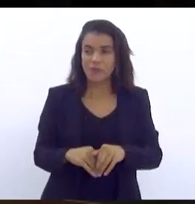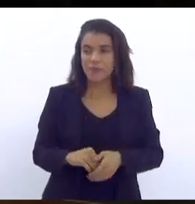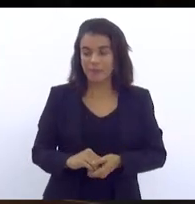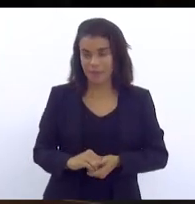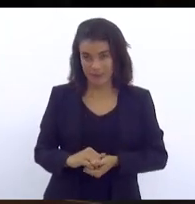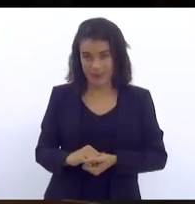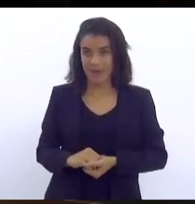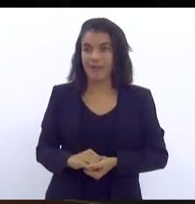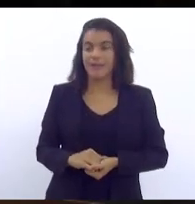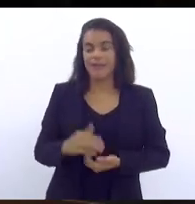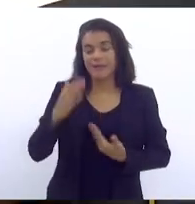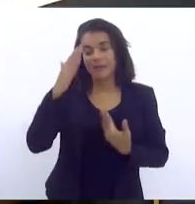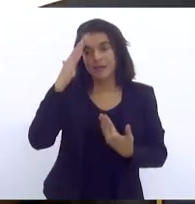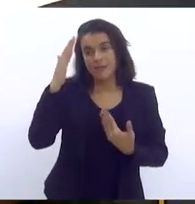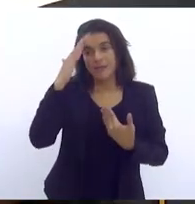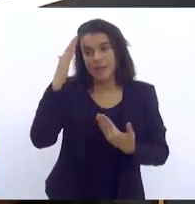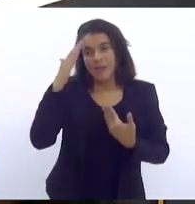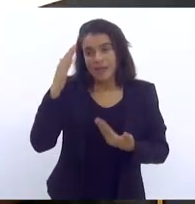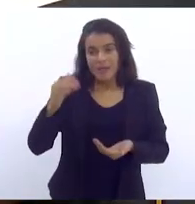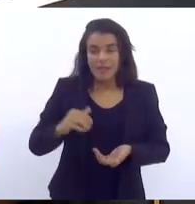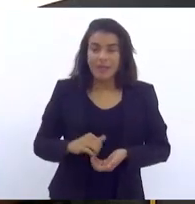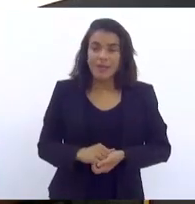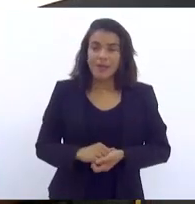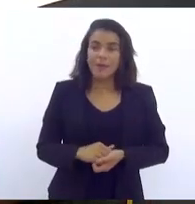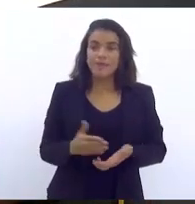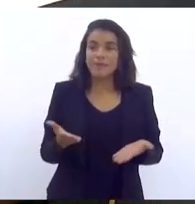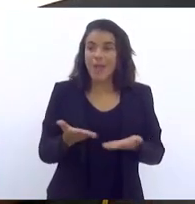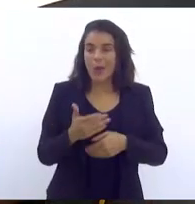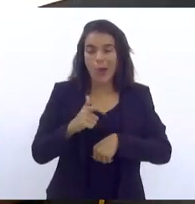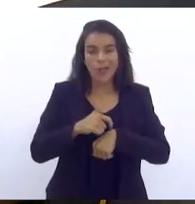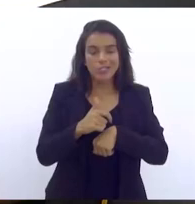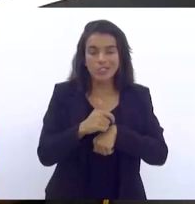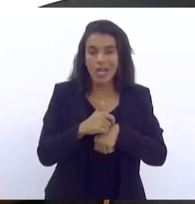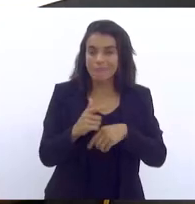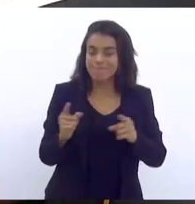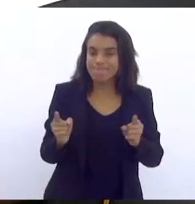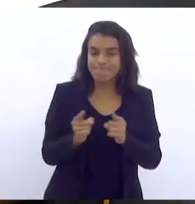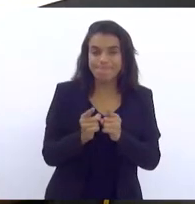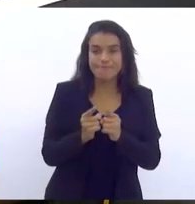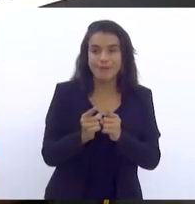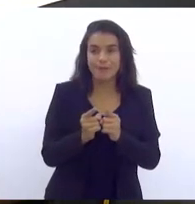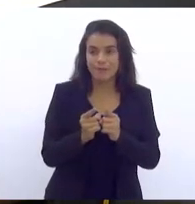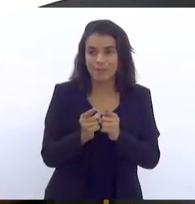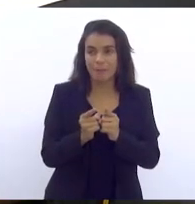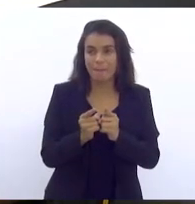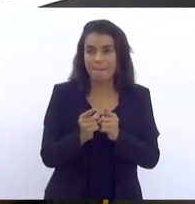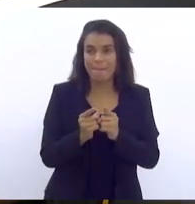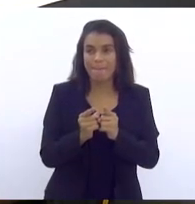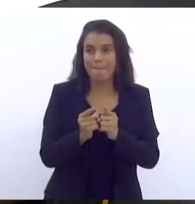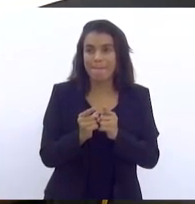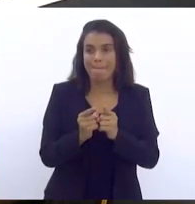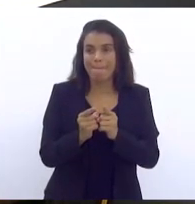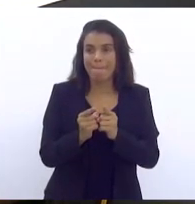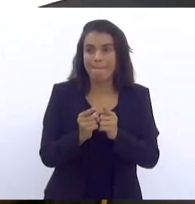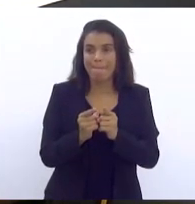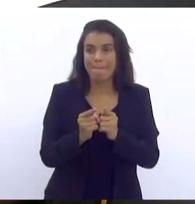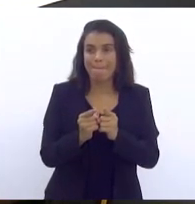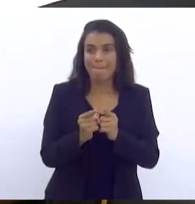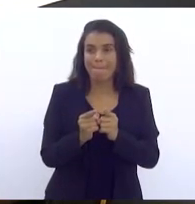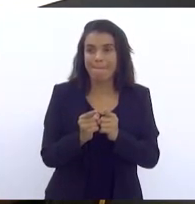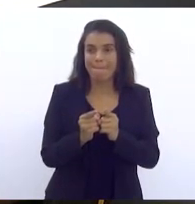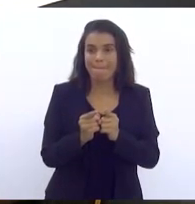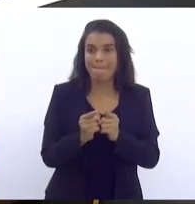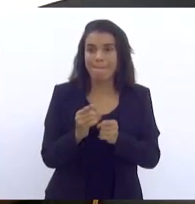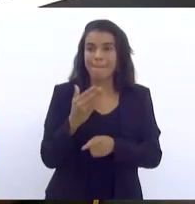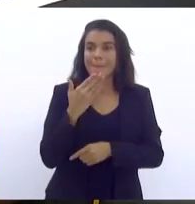próximo Obrigado Robson eh a gente tá com tempo exíguo aqui mas certamente esse tema vai continuar eh peça